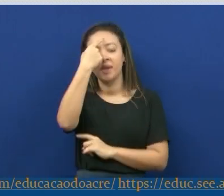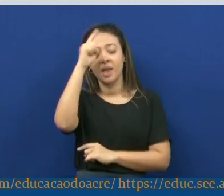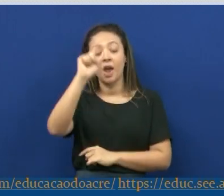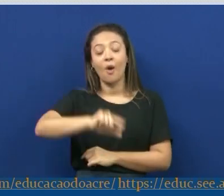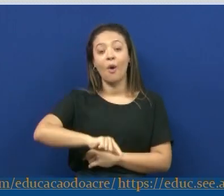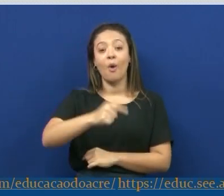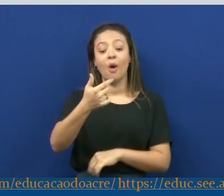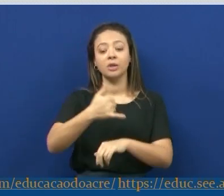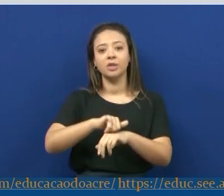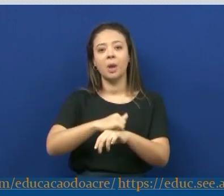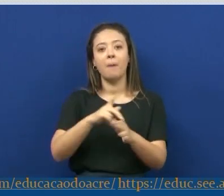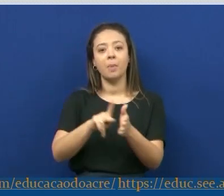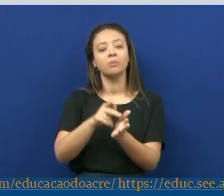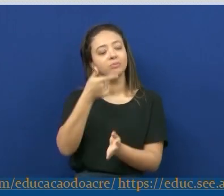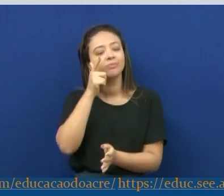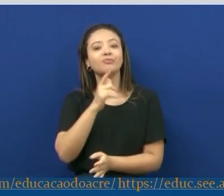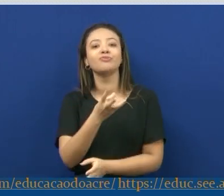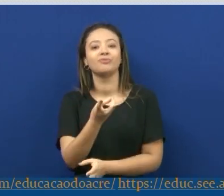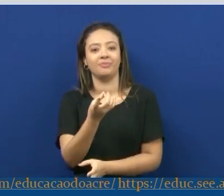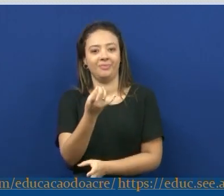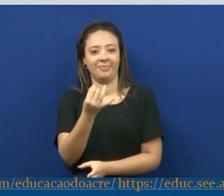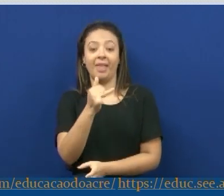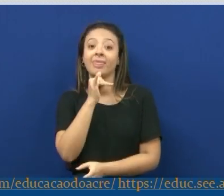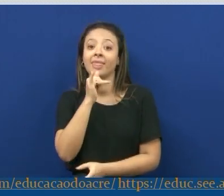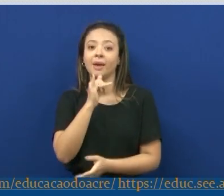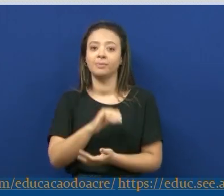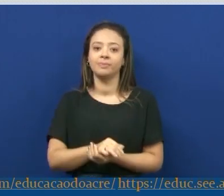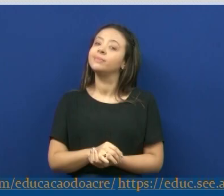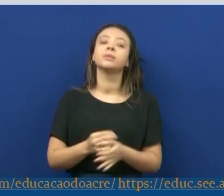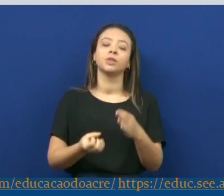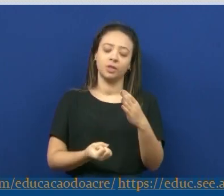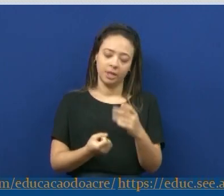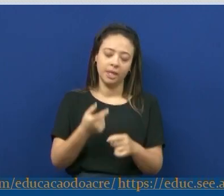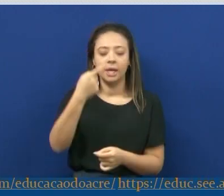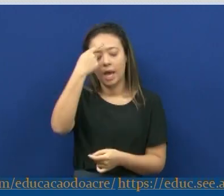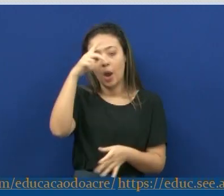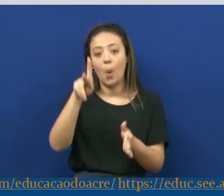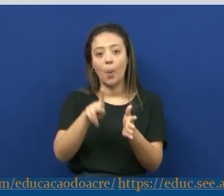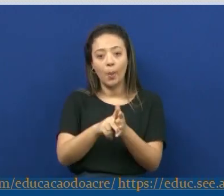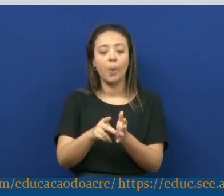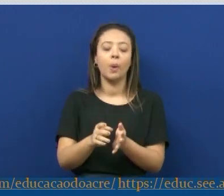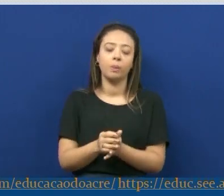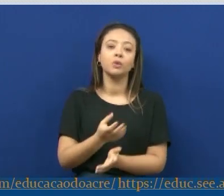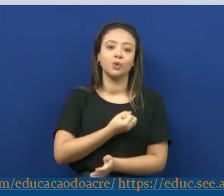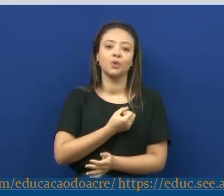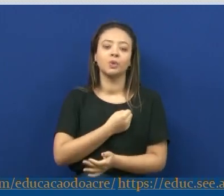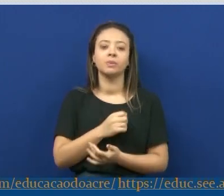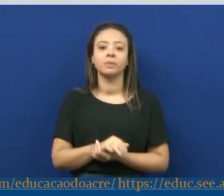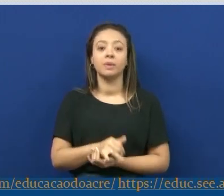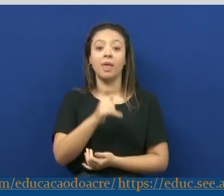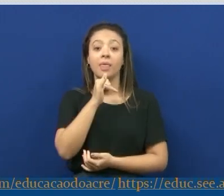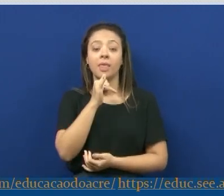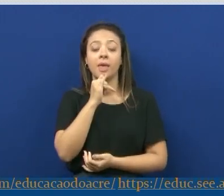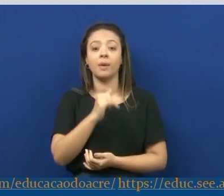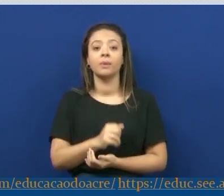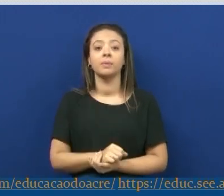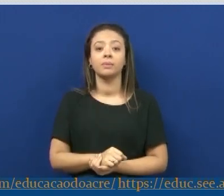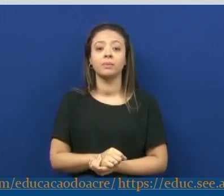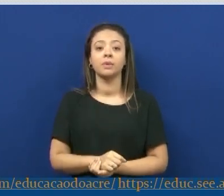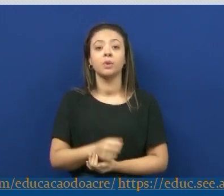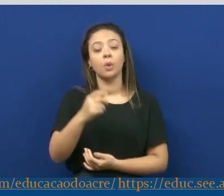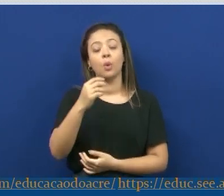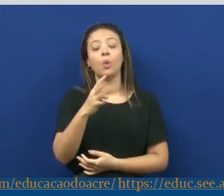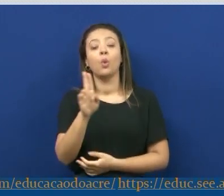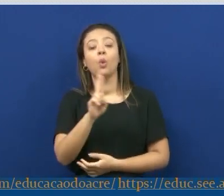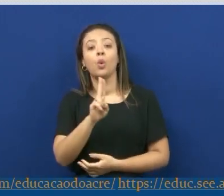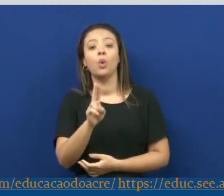forma de contar as coisas, ou seja, o seu sistema de numeração, conhecido como sistema de numeração